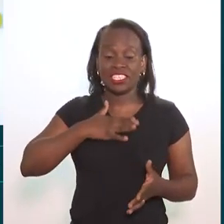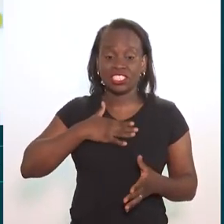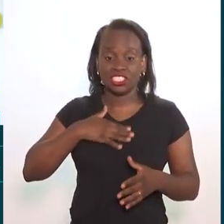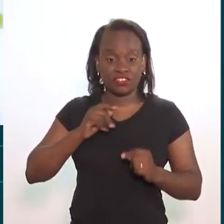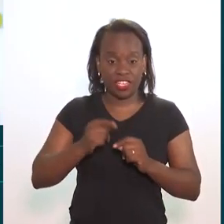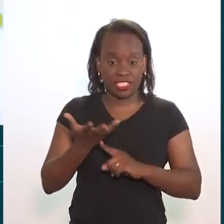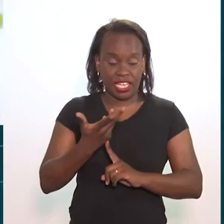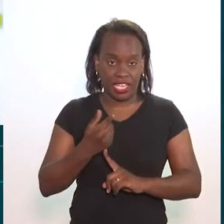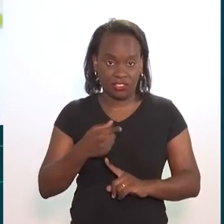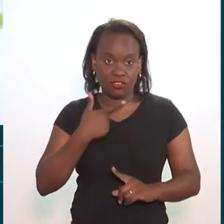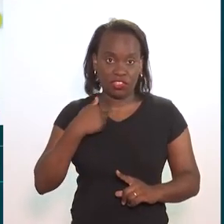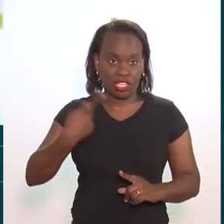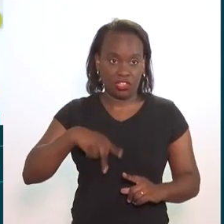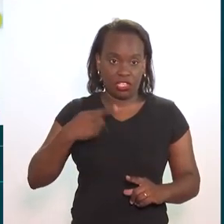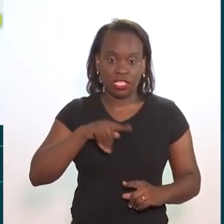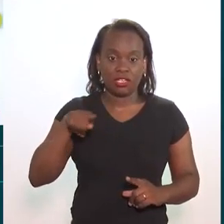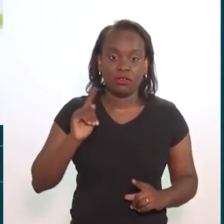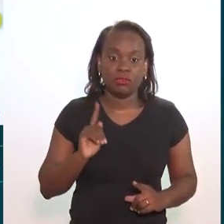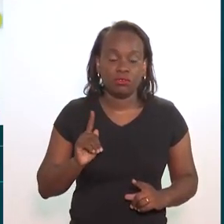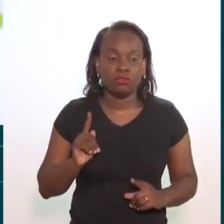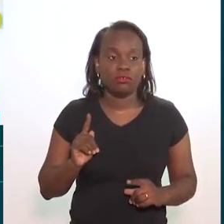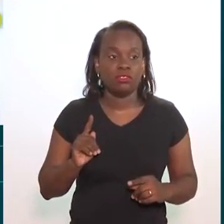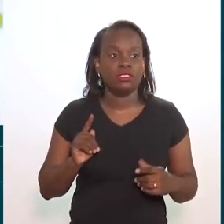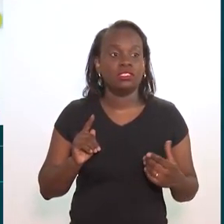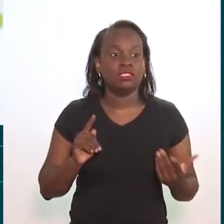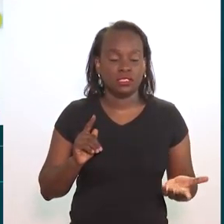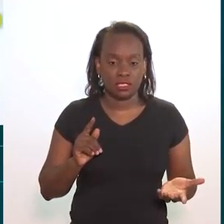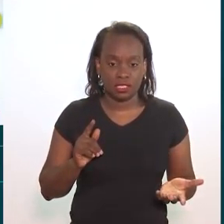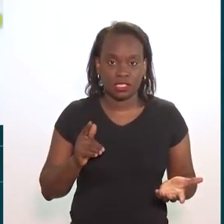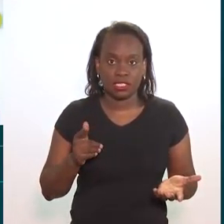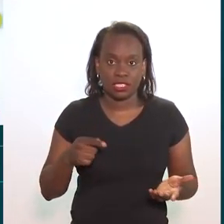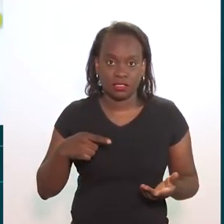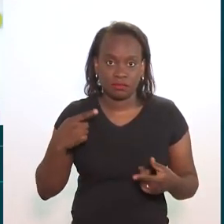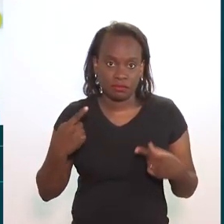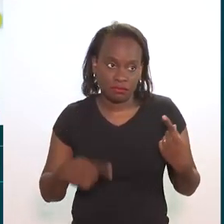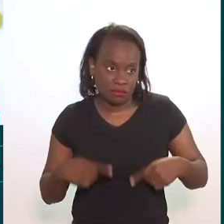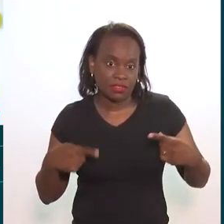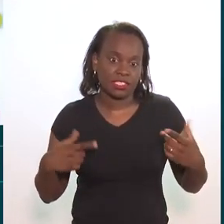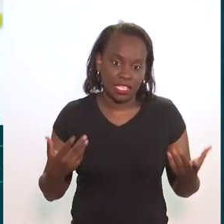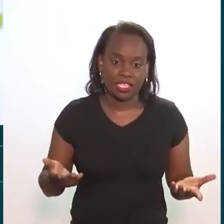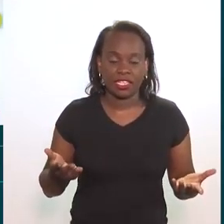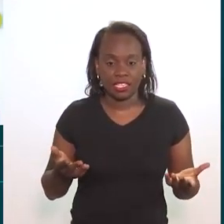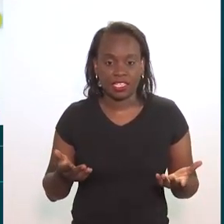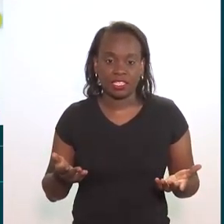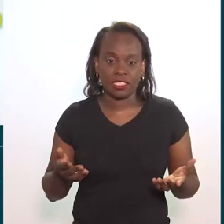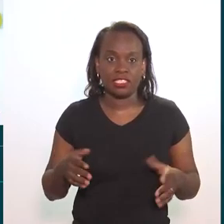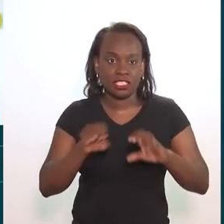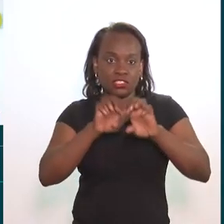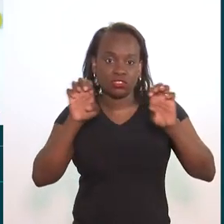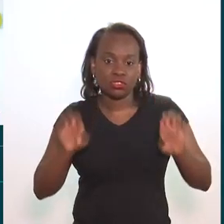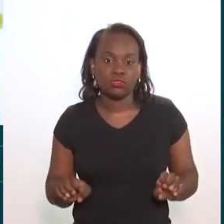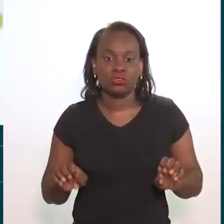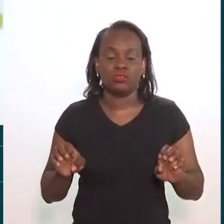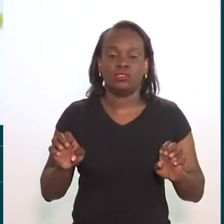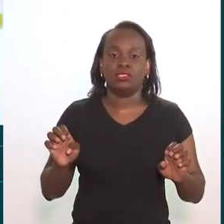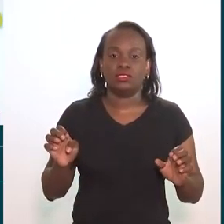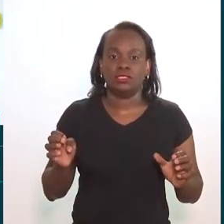vontade da gente que faz arte, sabe? Eu acho que é uma Vontade estrutura. política, né? É uma